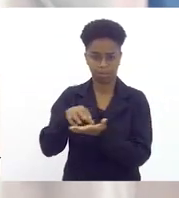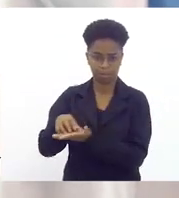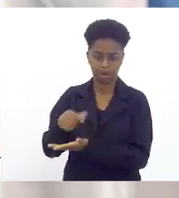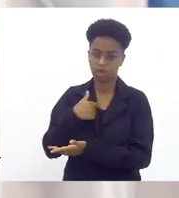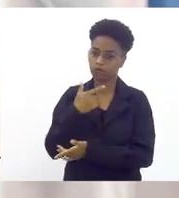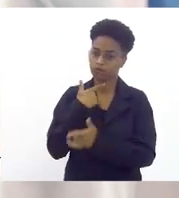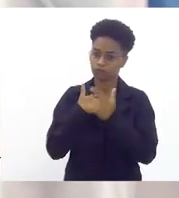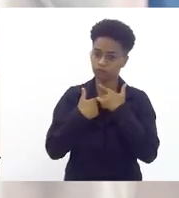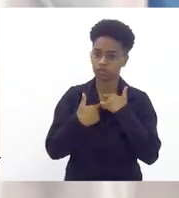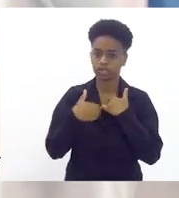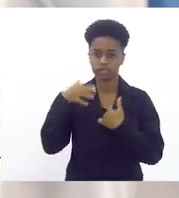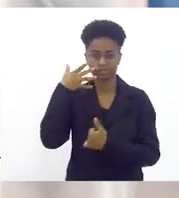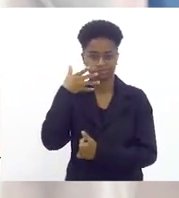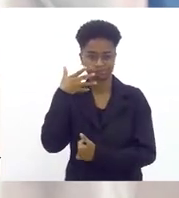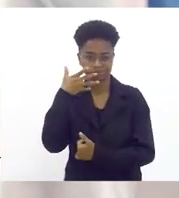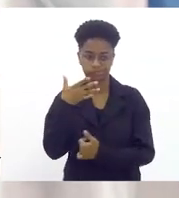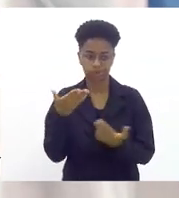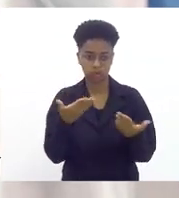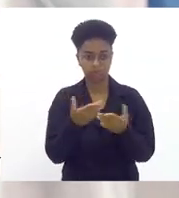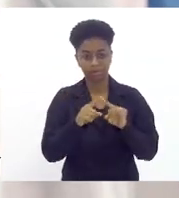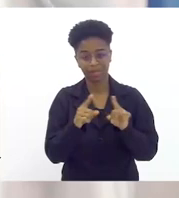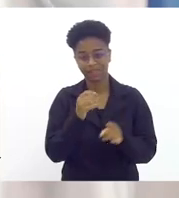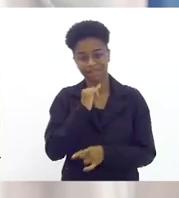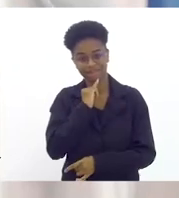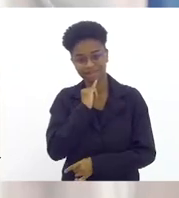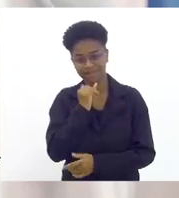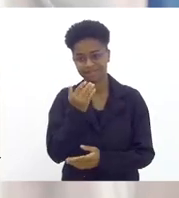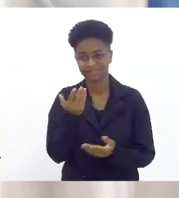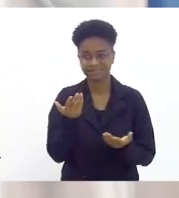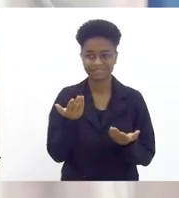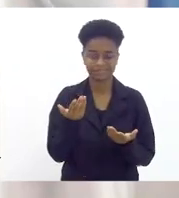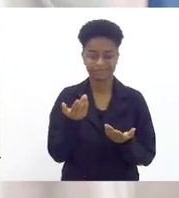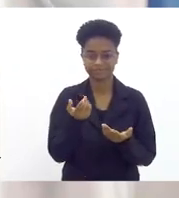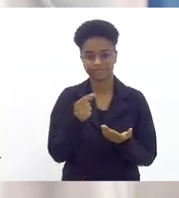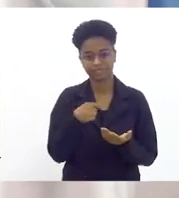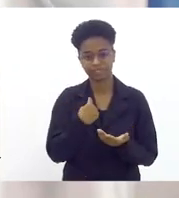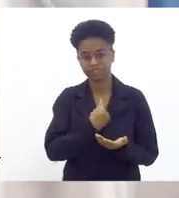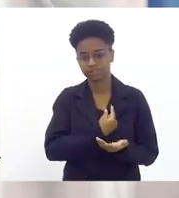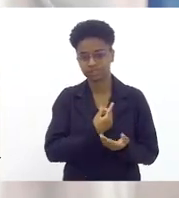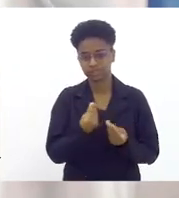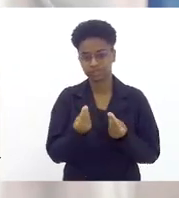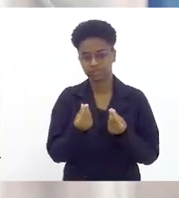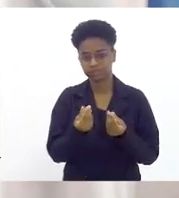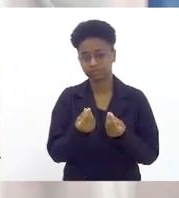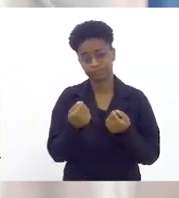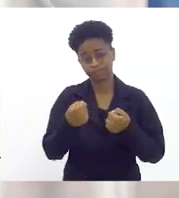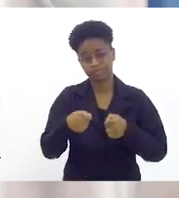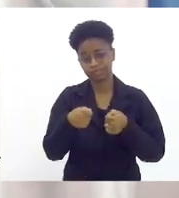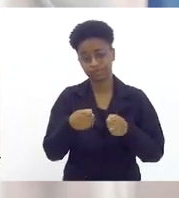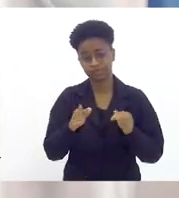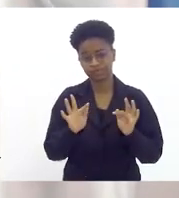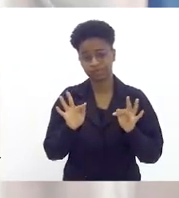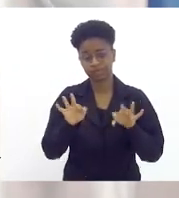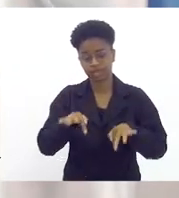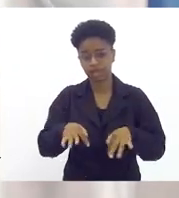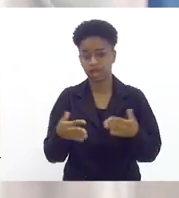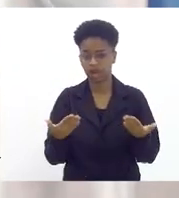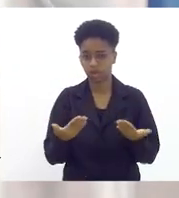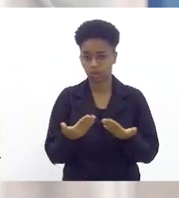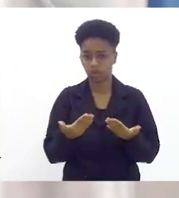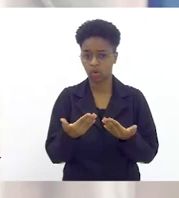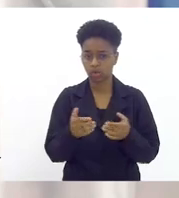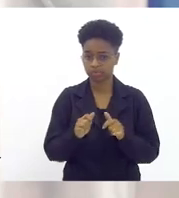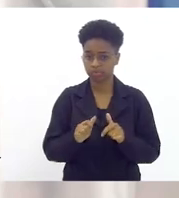que dessem a sua contribuição. Infelizmente, a gente tem de encerrar as atividades aqui